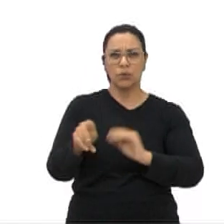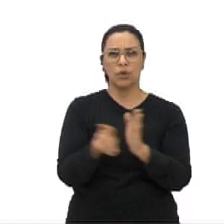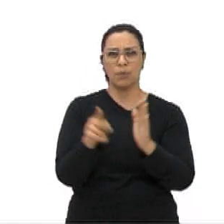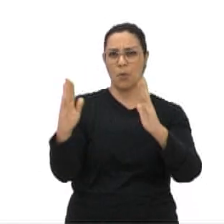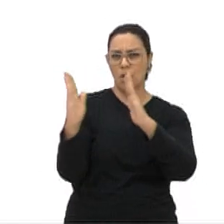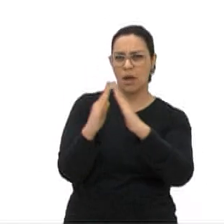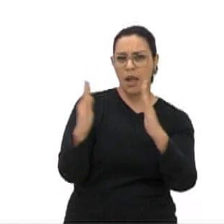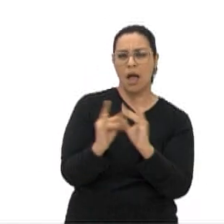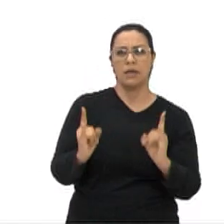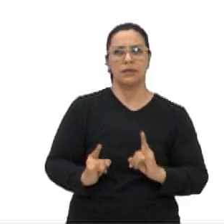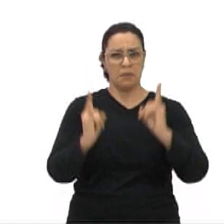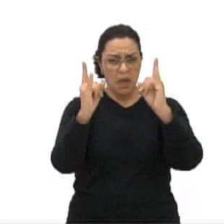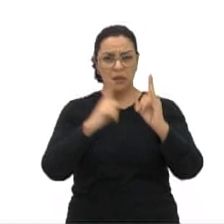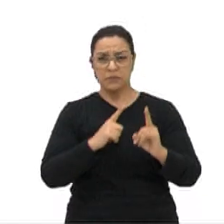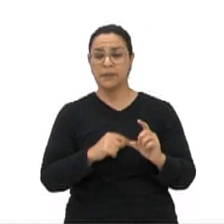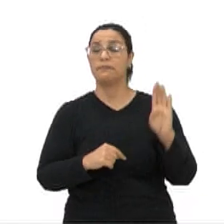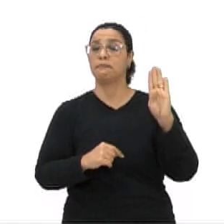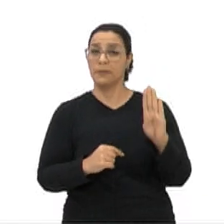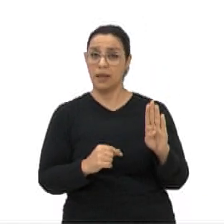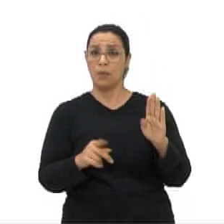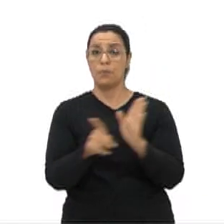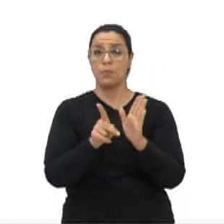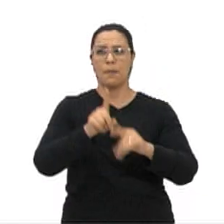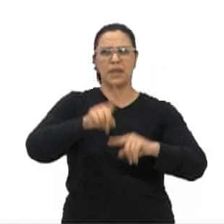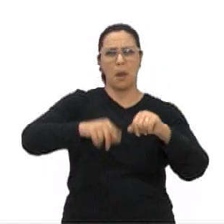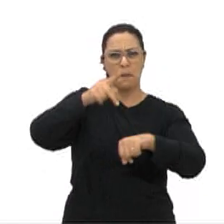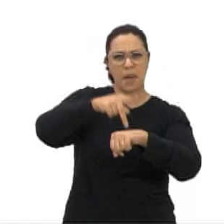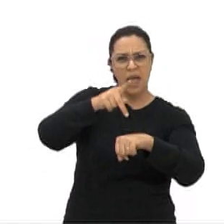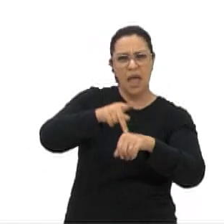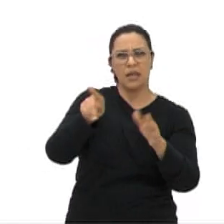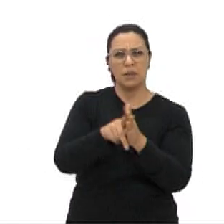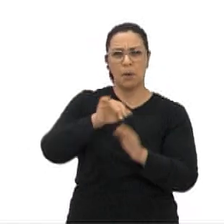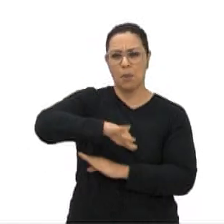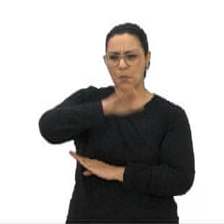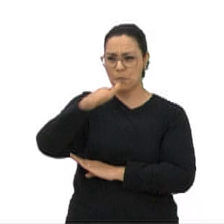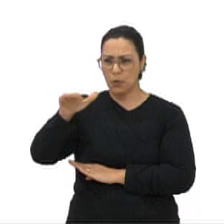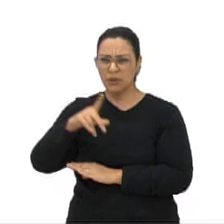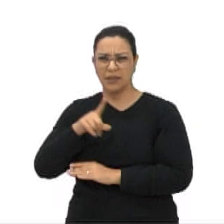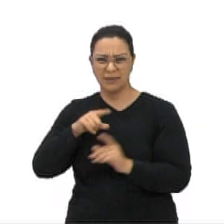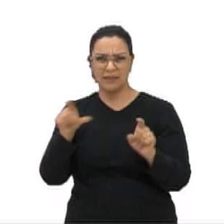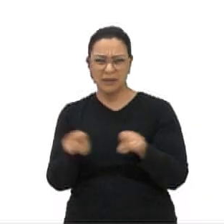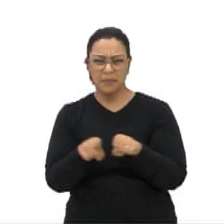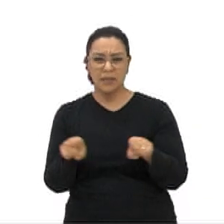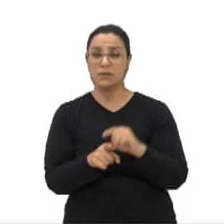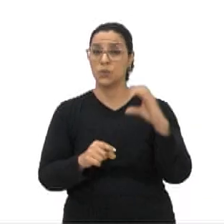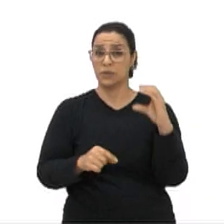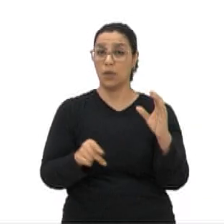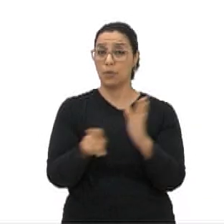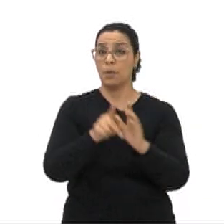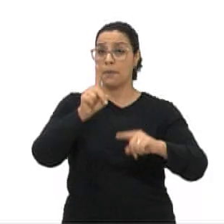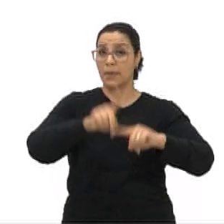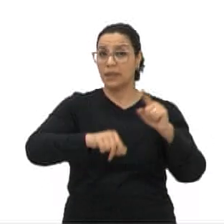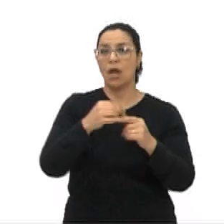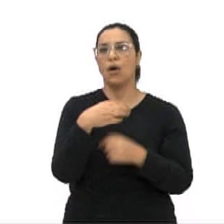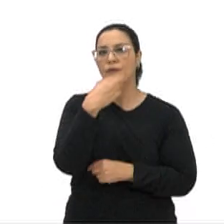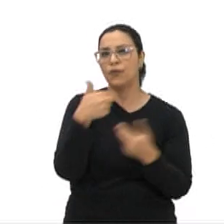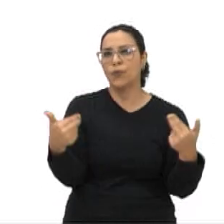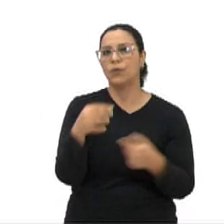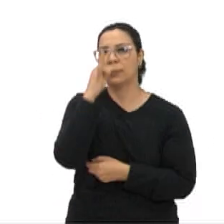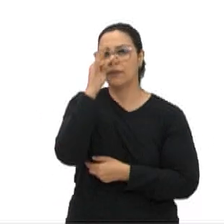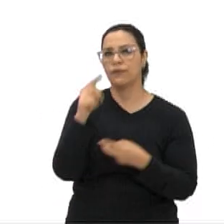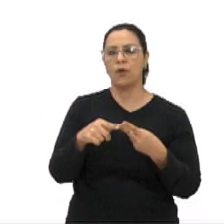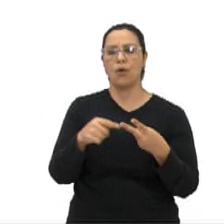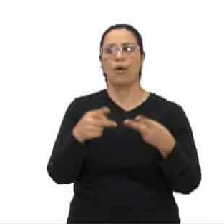como casas, prédios, etc. B, elementos rochosos, como montanhas, pedras, etc. C, elementos como frutas,